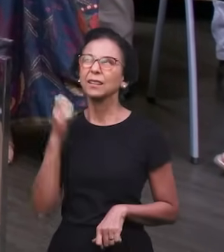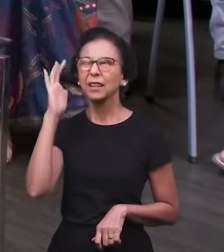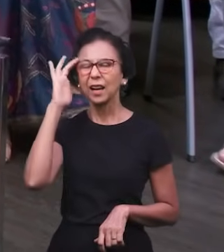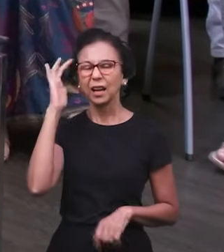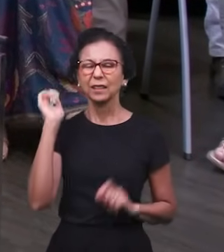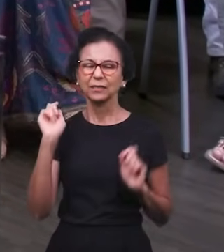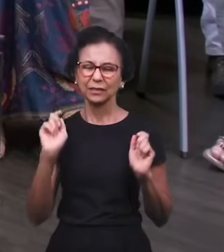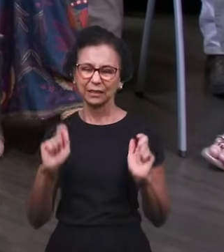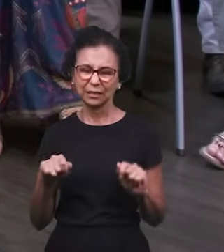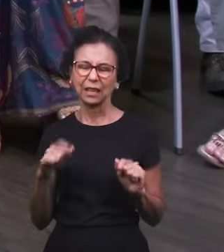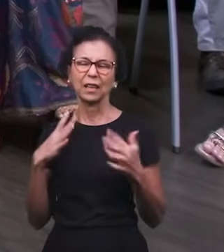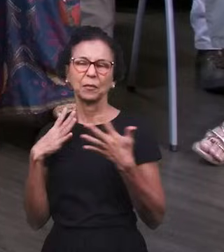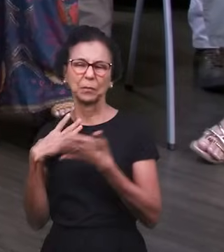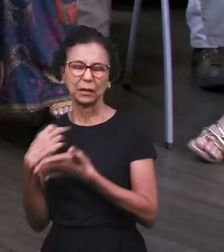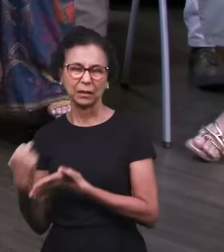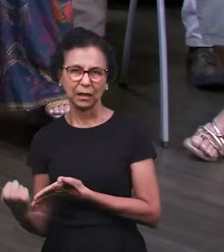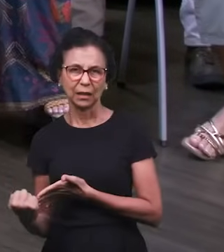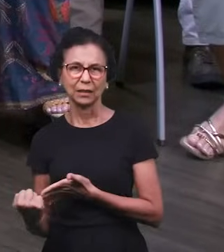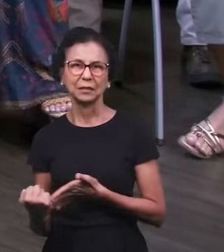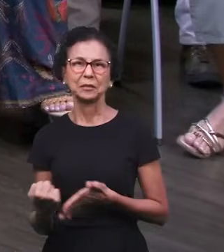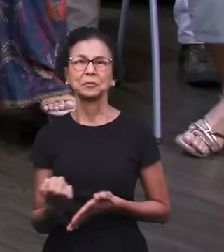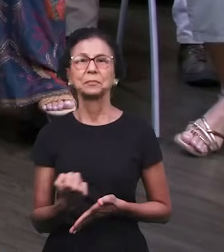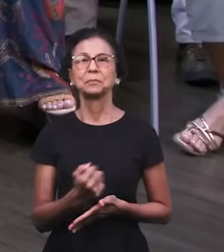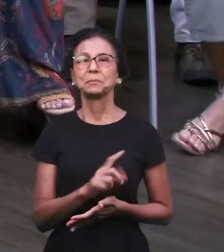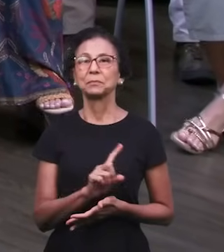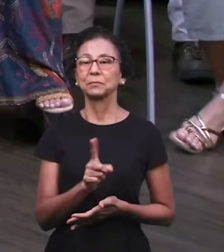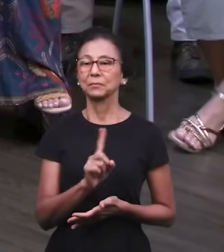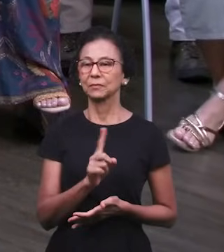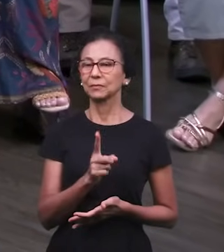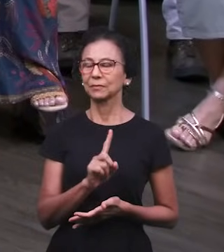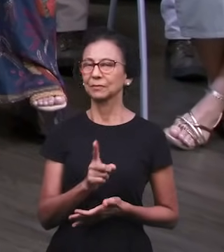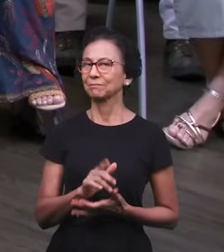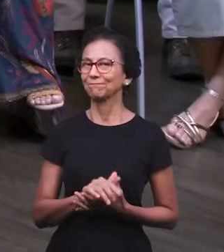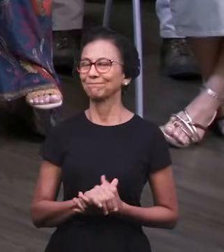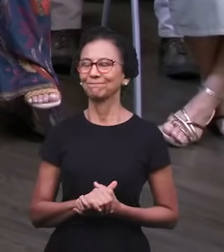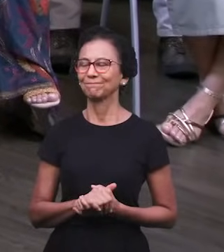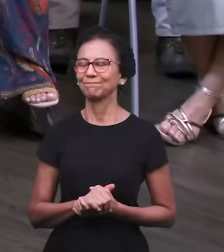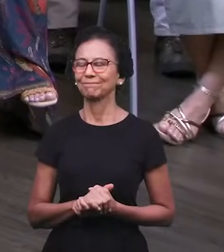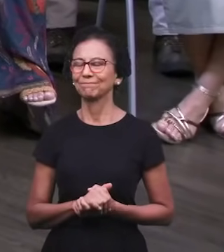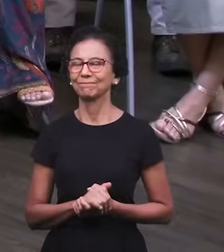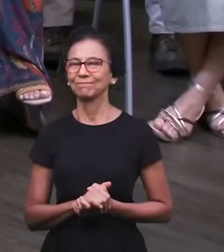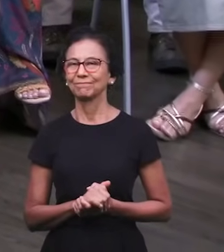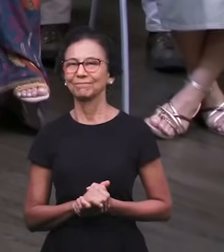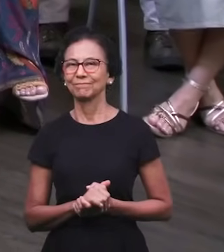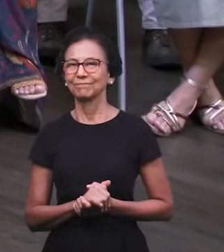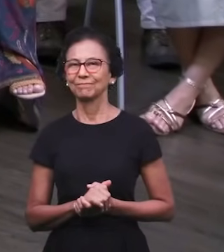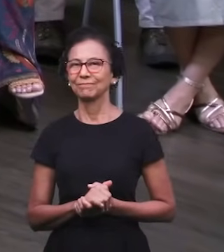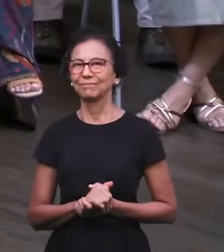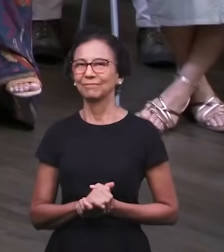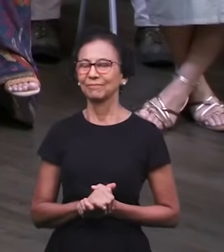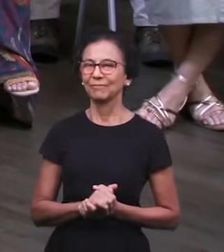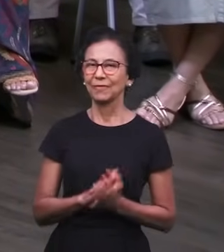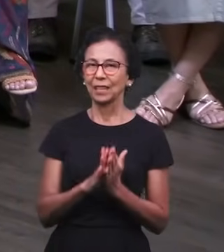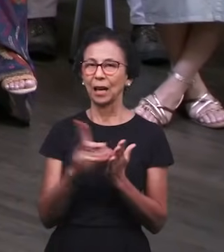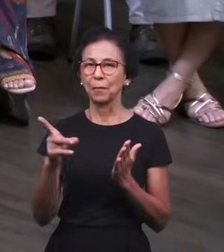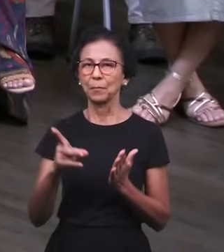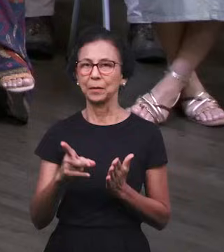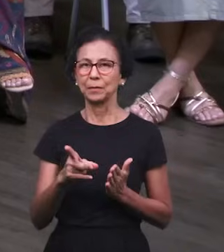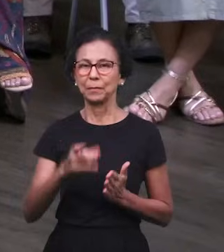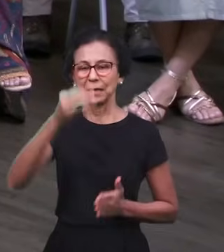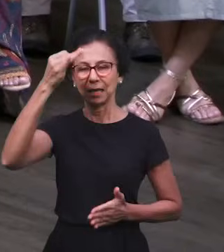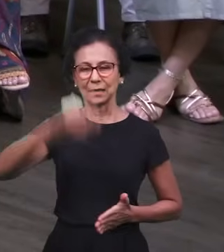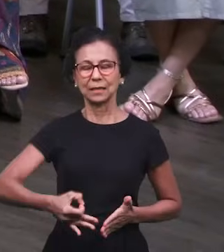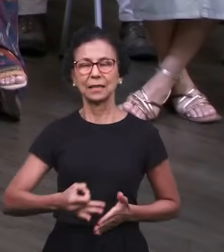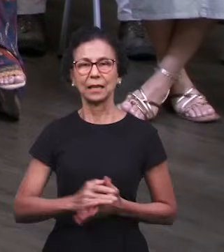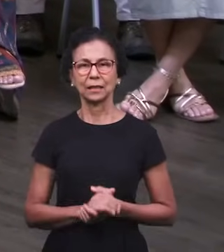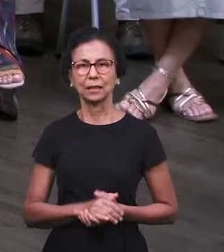apresenta meio termo, ou é ou não é, ou está preparado ou não está, né? Ou está dormindo, ou está no campo com o